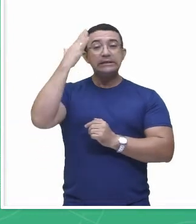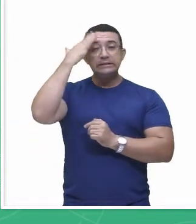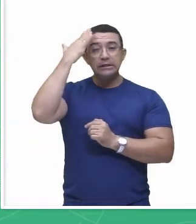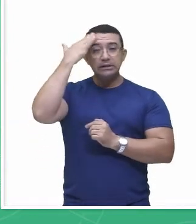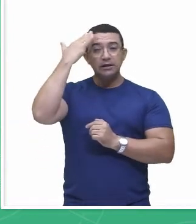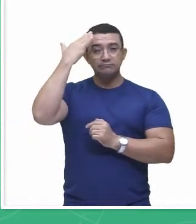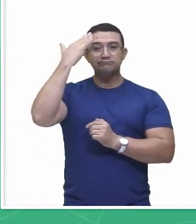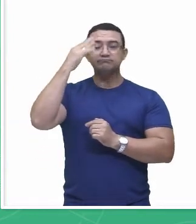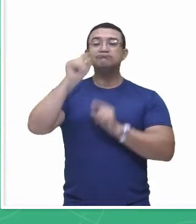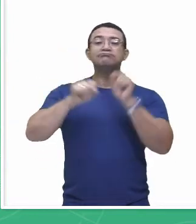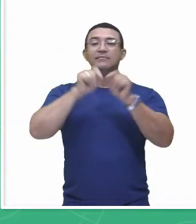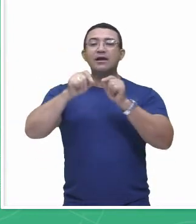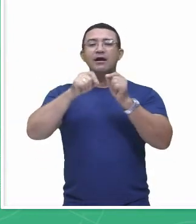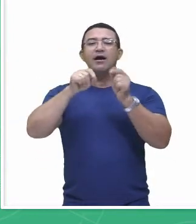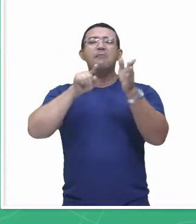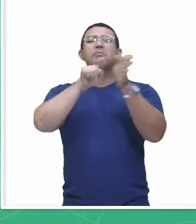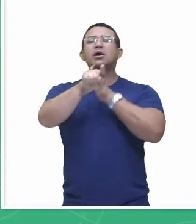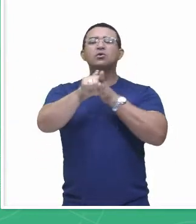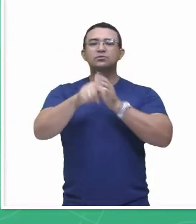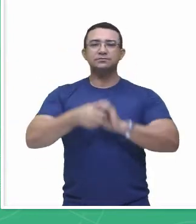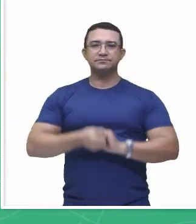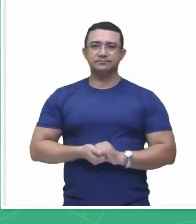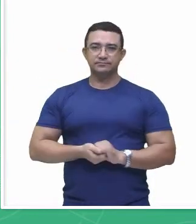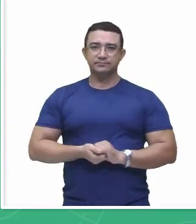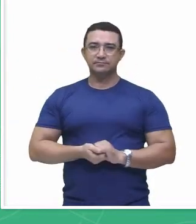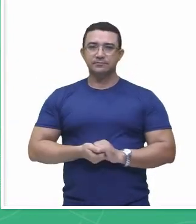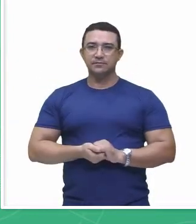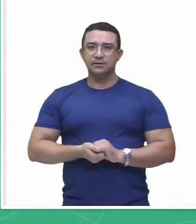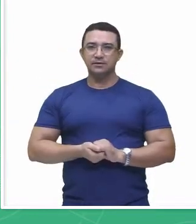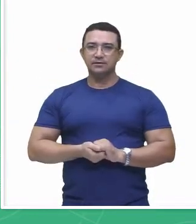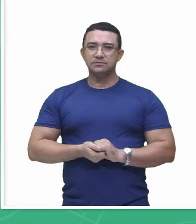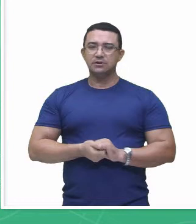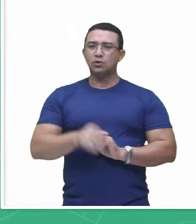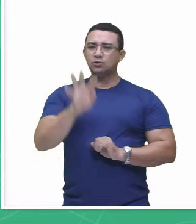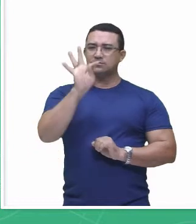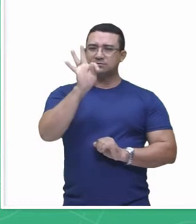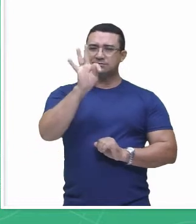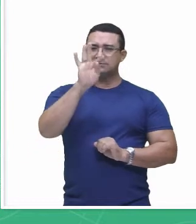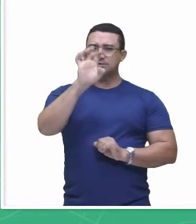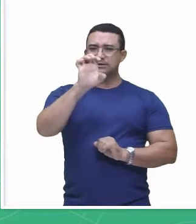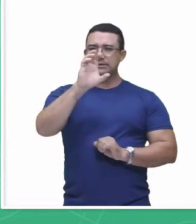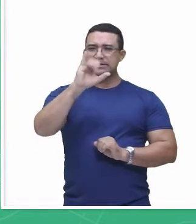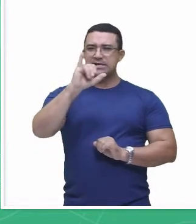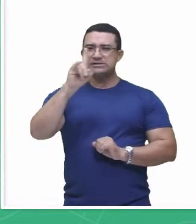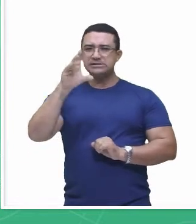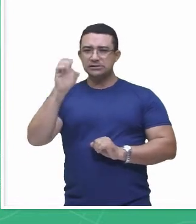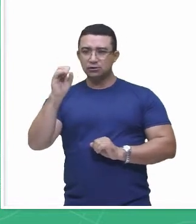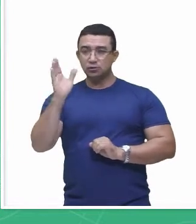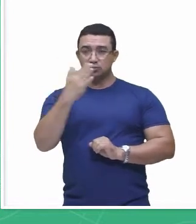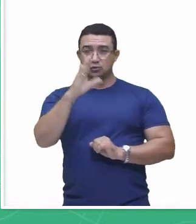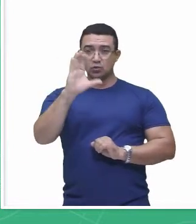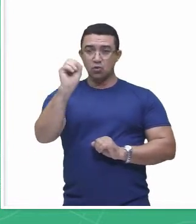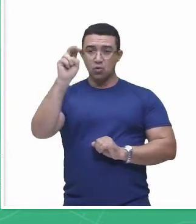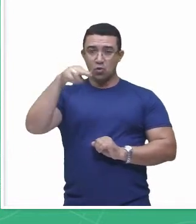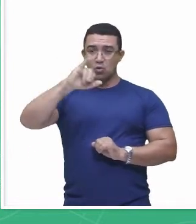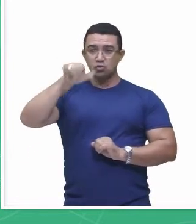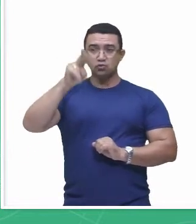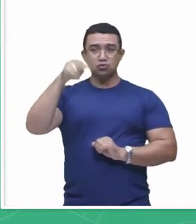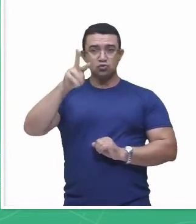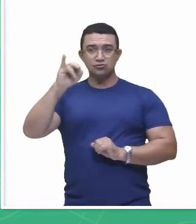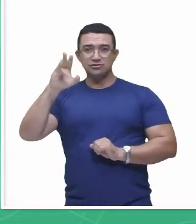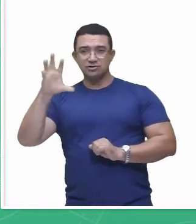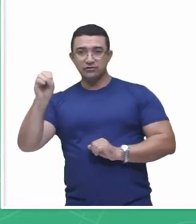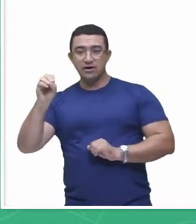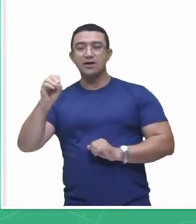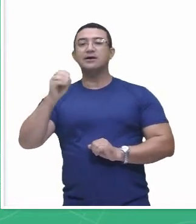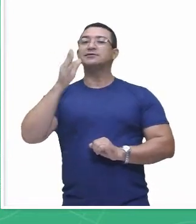só o que ele está falando aqui, ó. Tecido conjuntivo fibroso. Ele já te disse